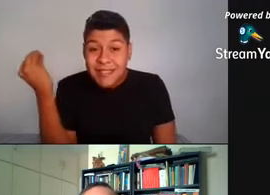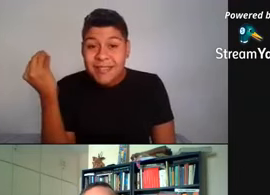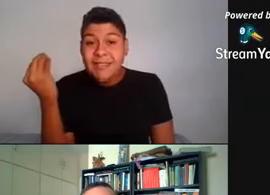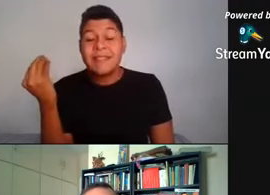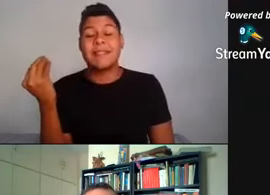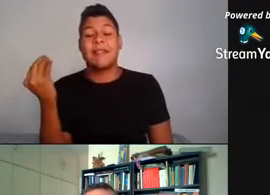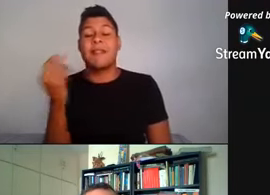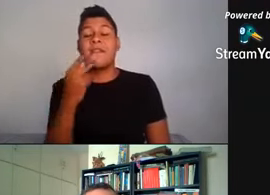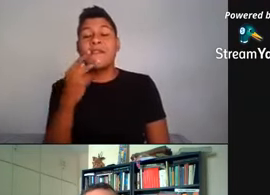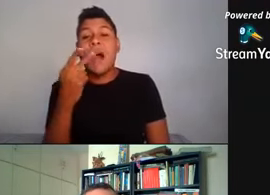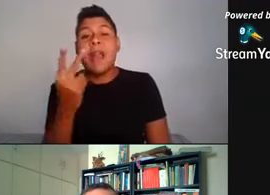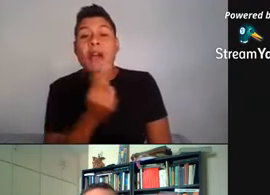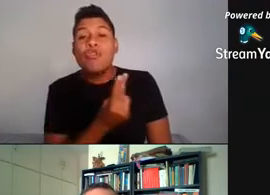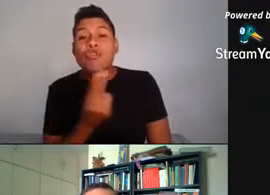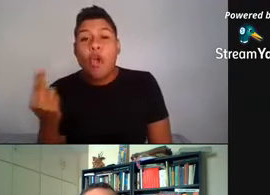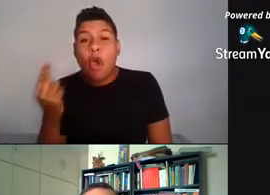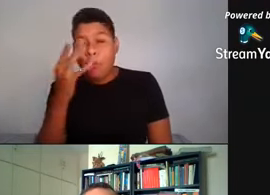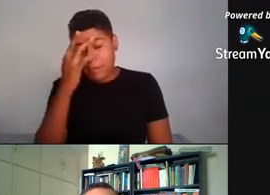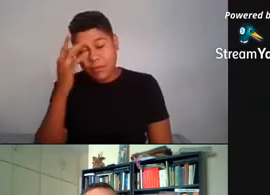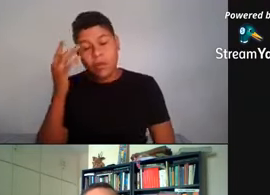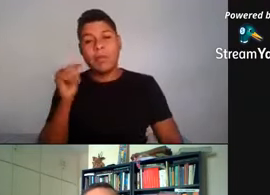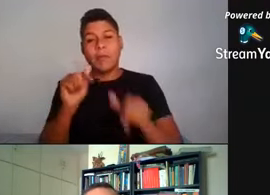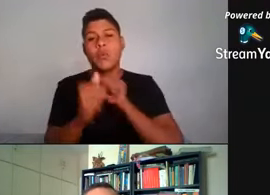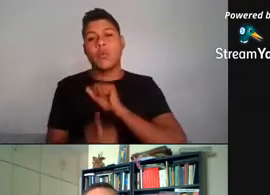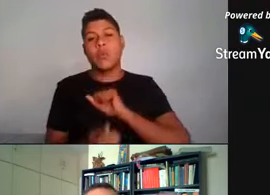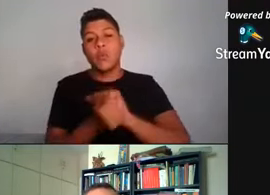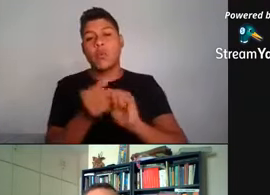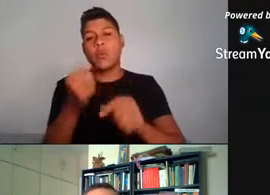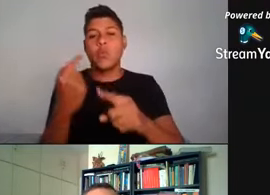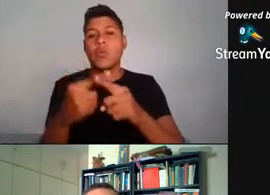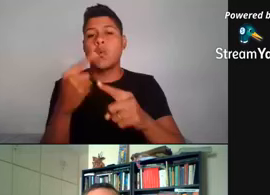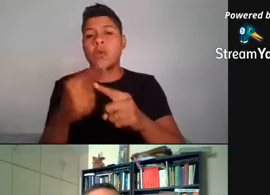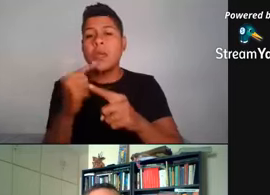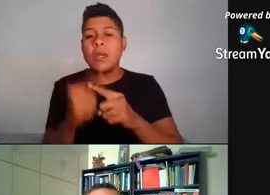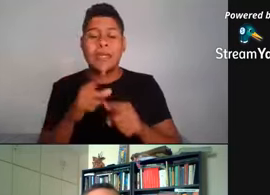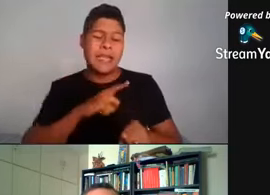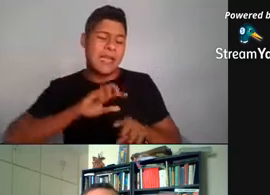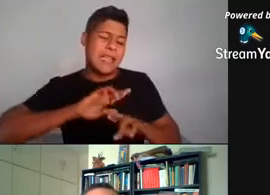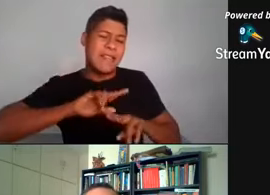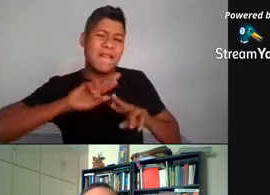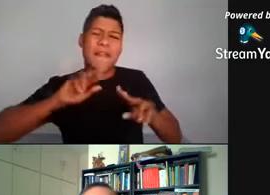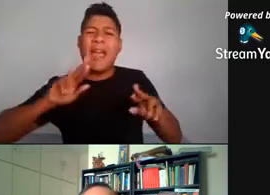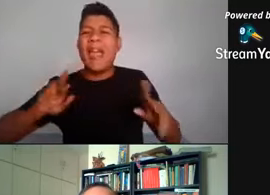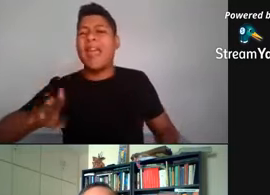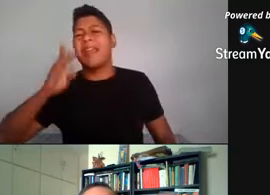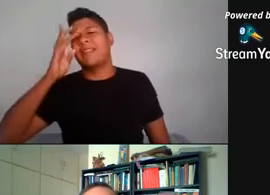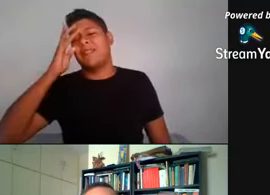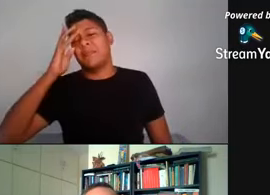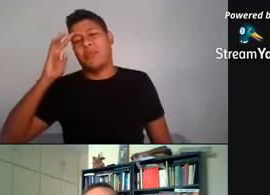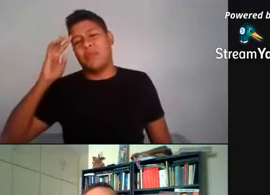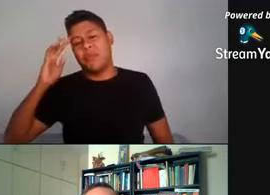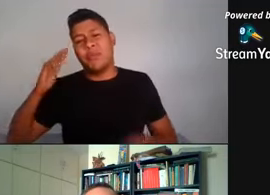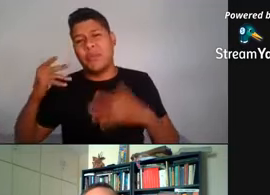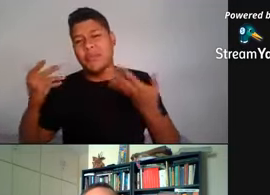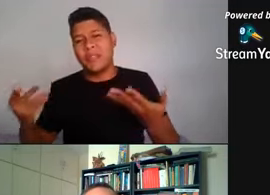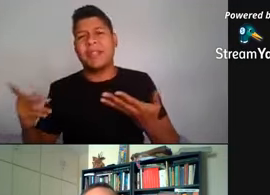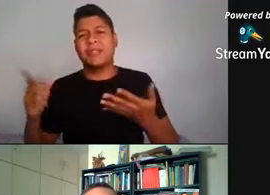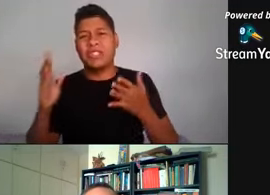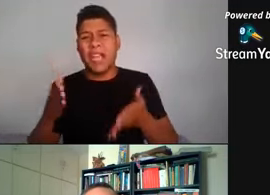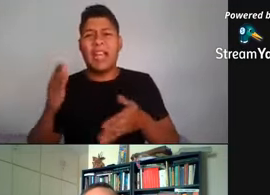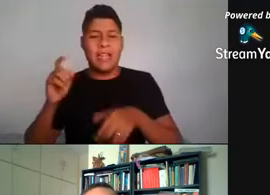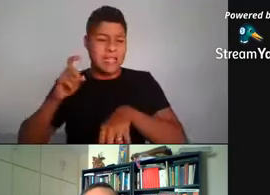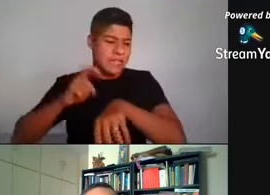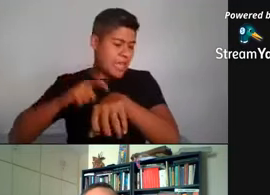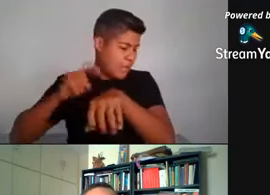alguém com quem eu tenha trabalhado nesse período, mas é porque foram muitas pessoas e, enfim, às vezes já tem um certo tempo aí,